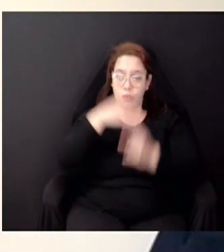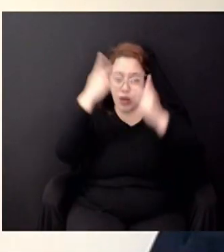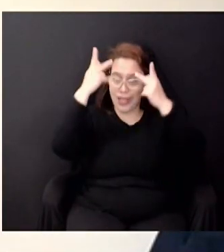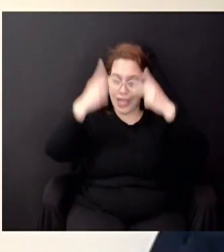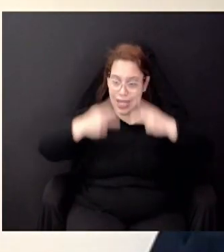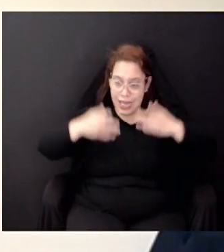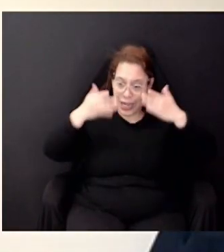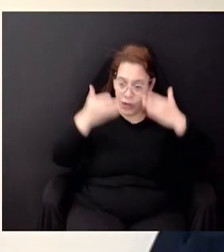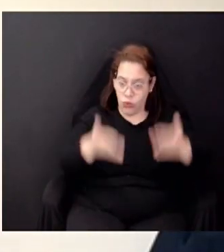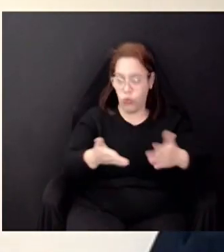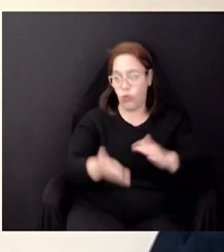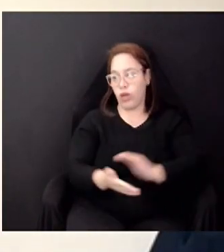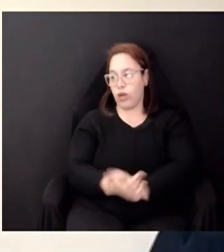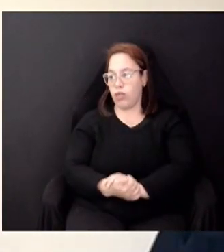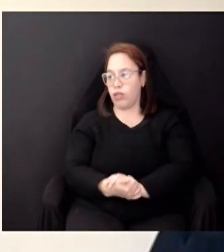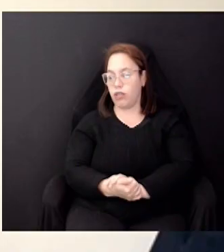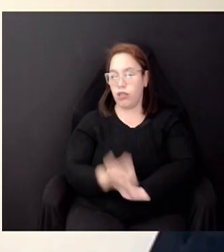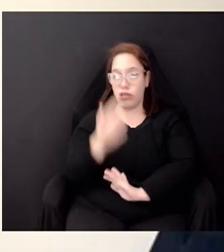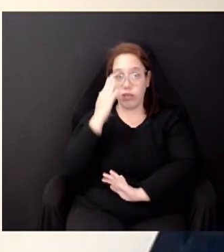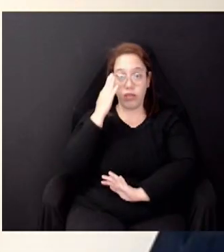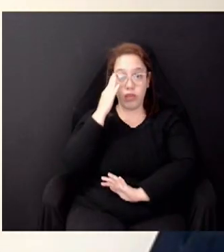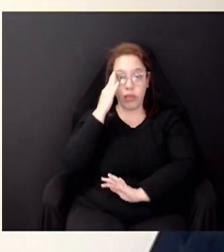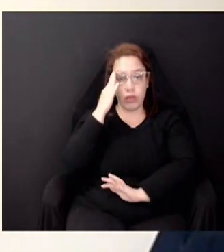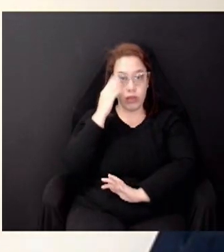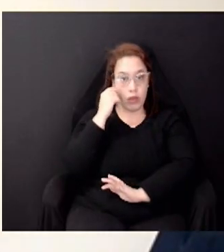né? Tem uma outra que é a